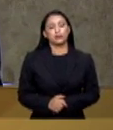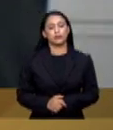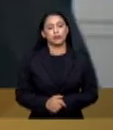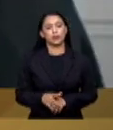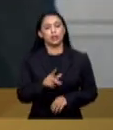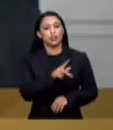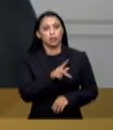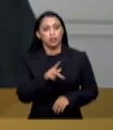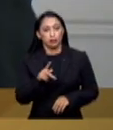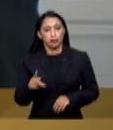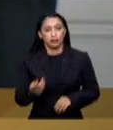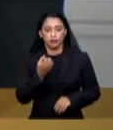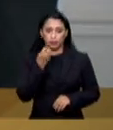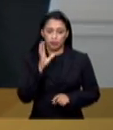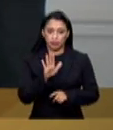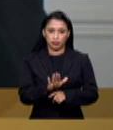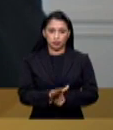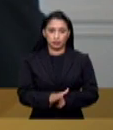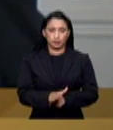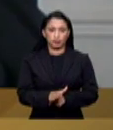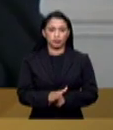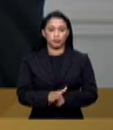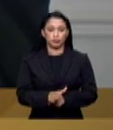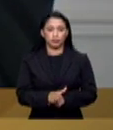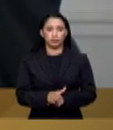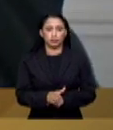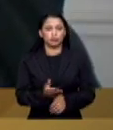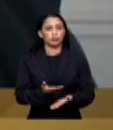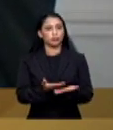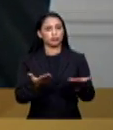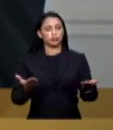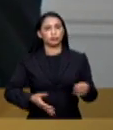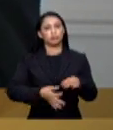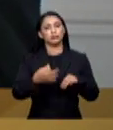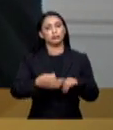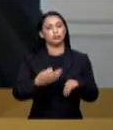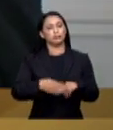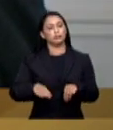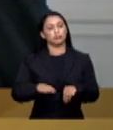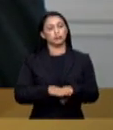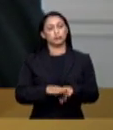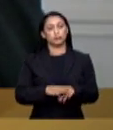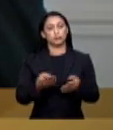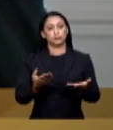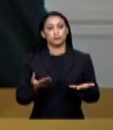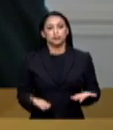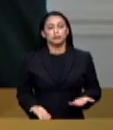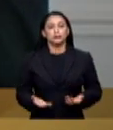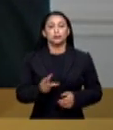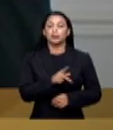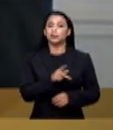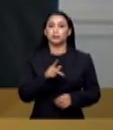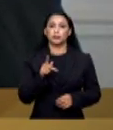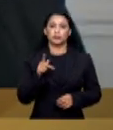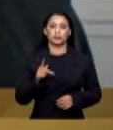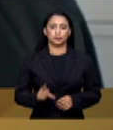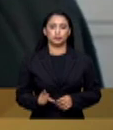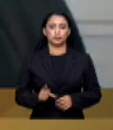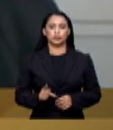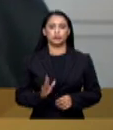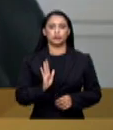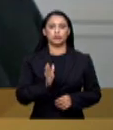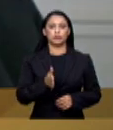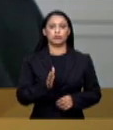Presidente, novamente, boa tarde a vossa excelência, todos os ministros Alexandre e ministros, Moraes, ministro demais. Do STF. Por videoconferência. Como